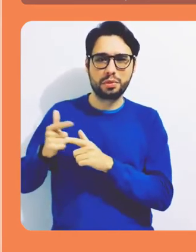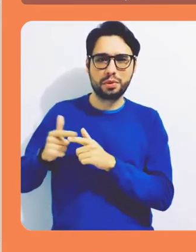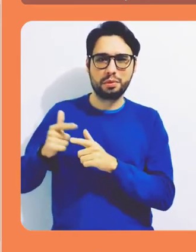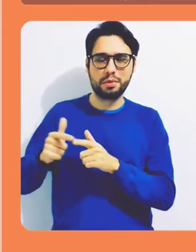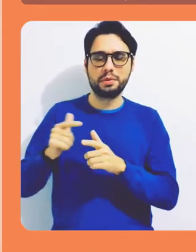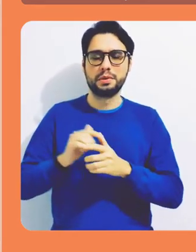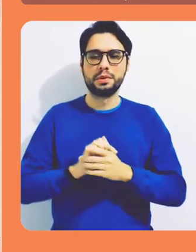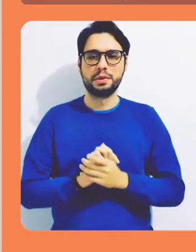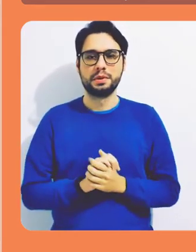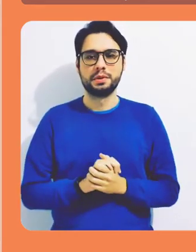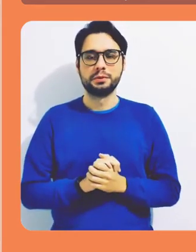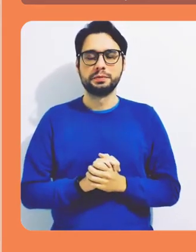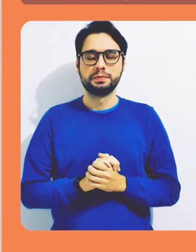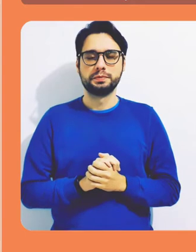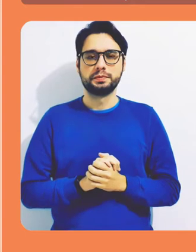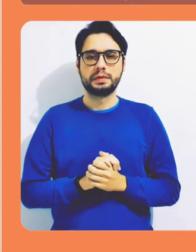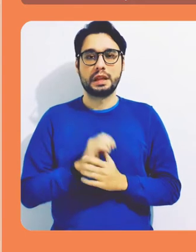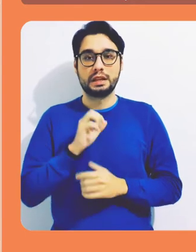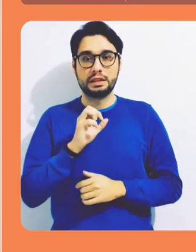Se você